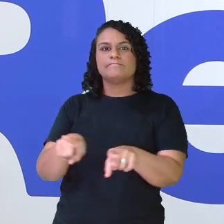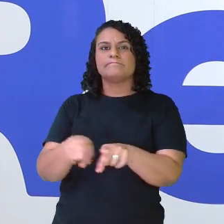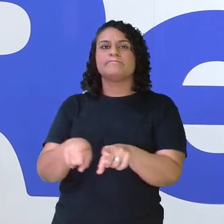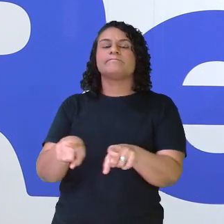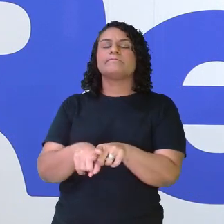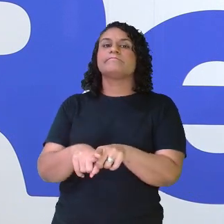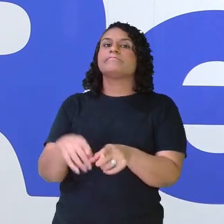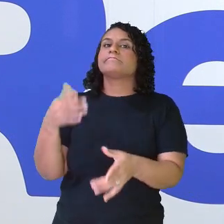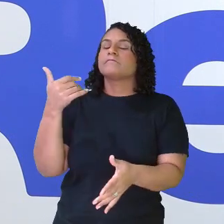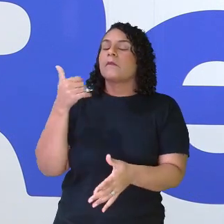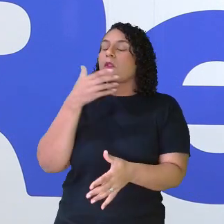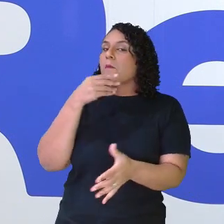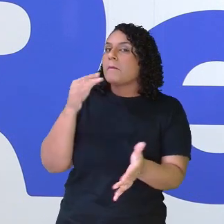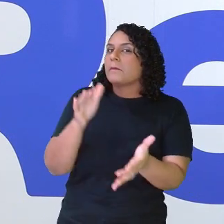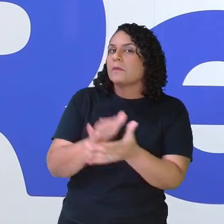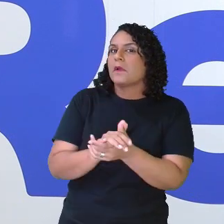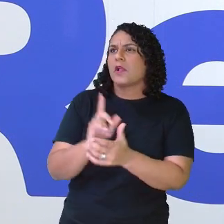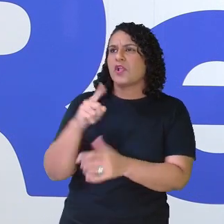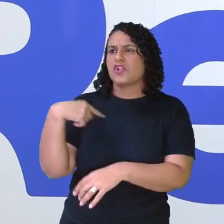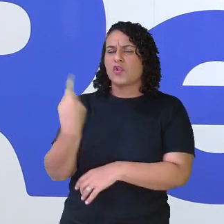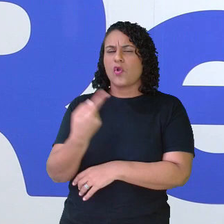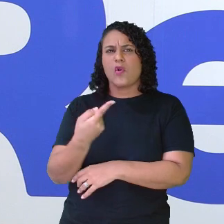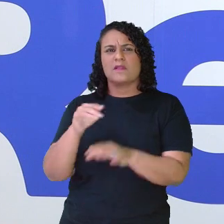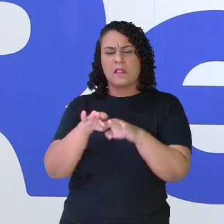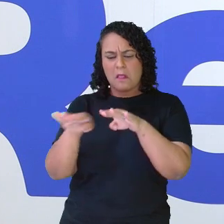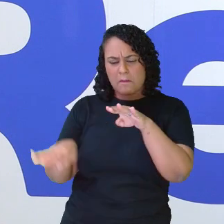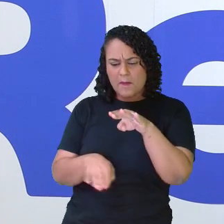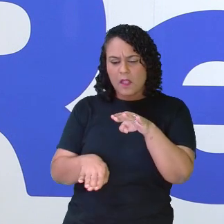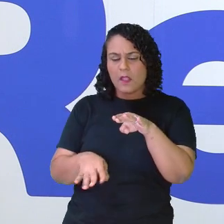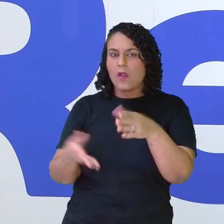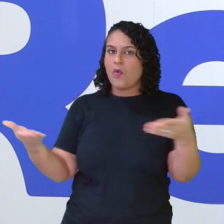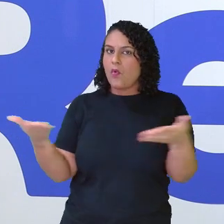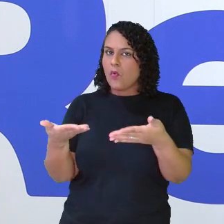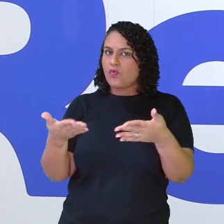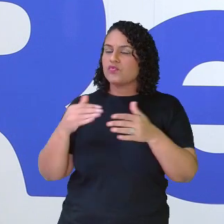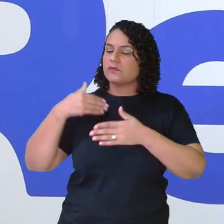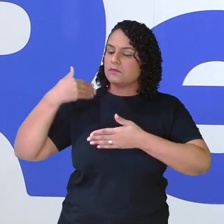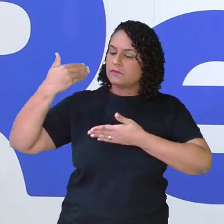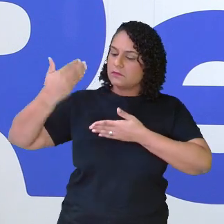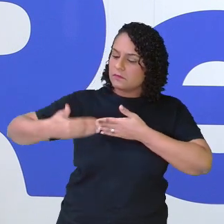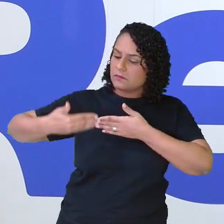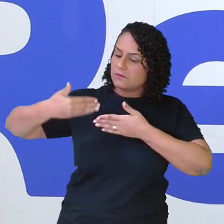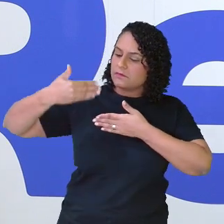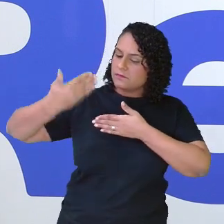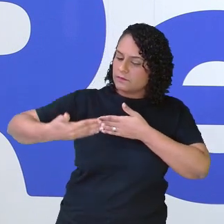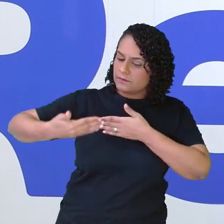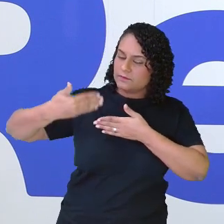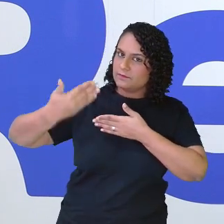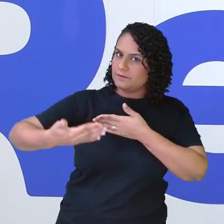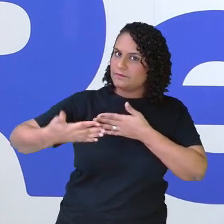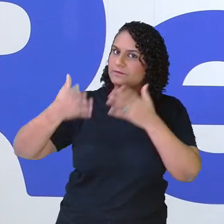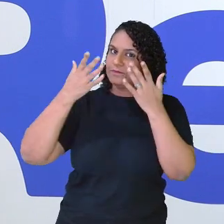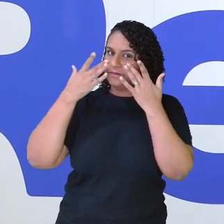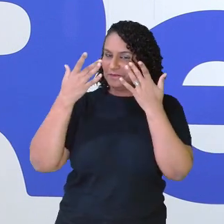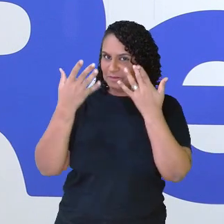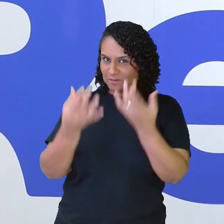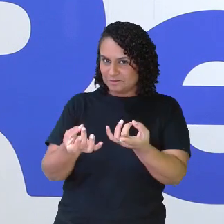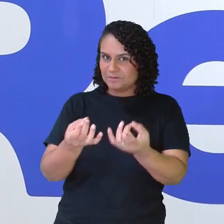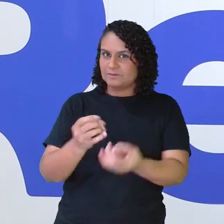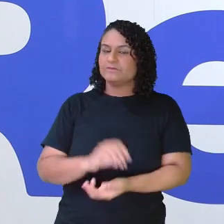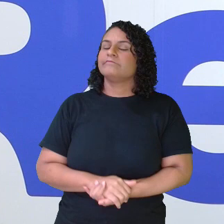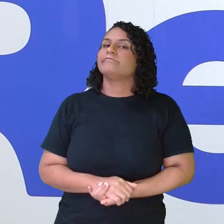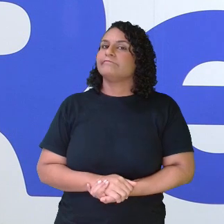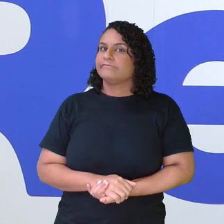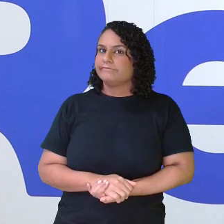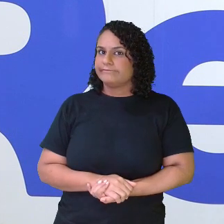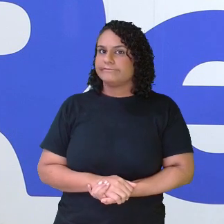posição abaixo. Hoje, a gente, dia a dia, olha só, preste atenção, quinto ano. A